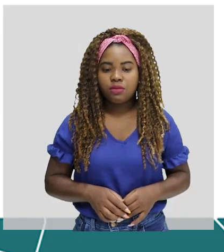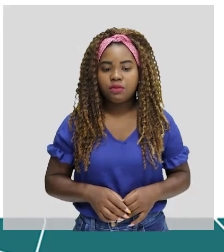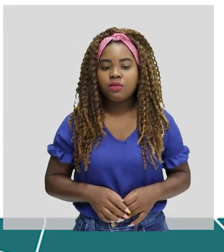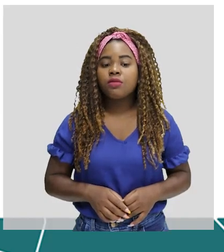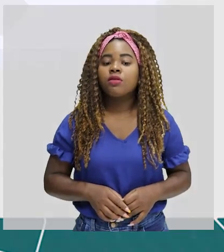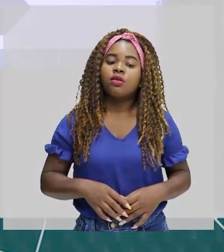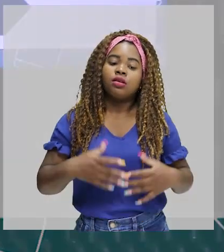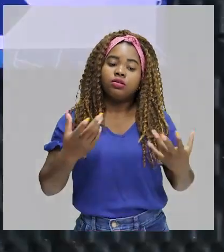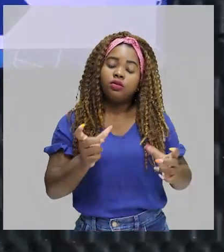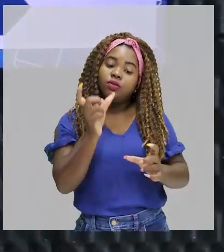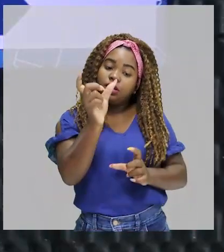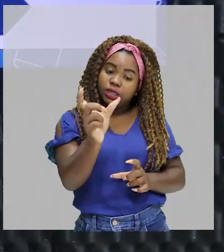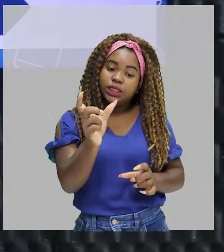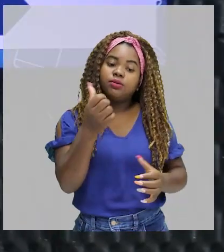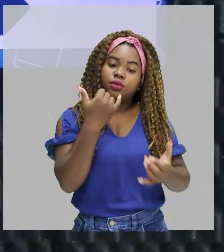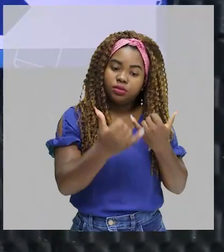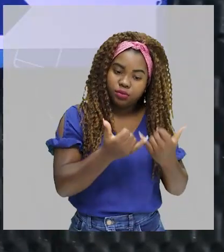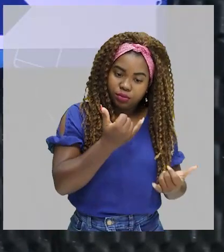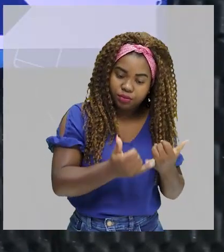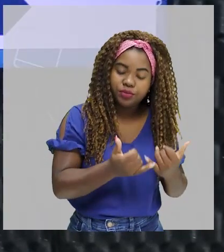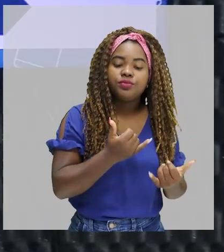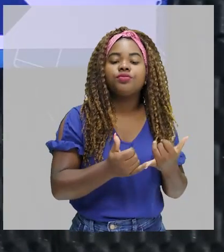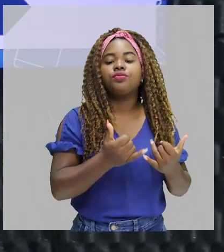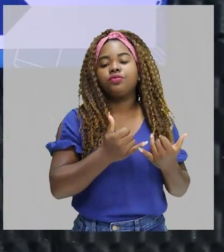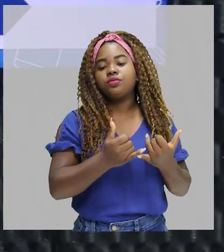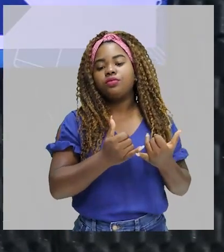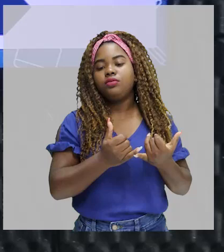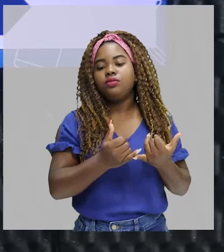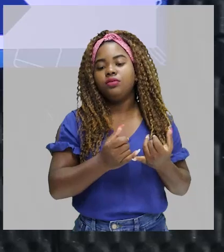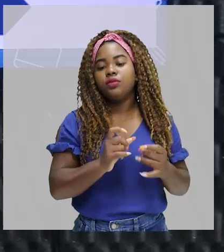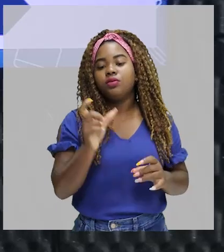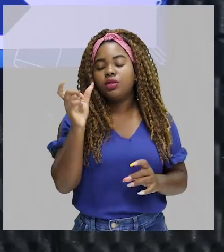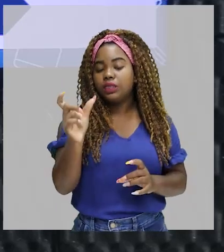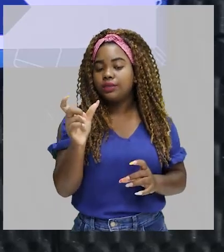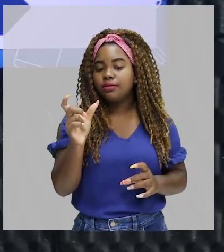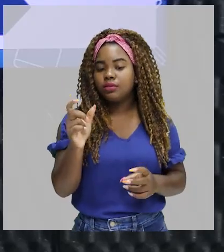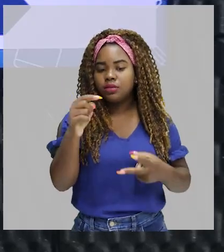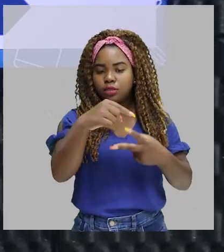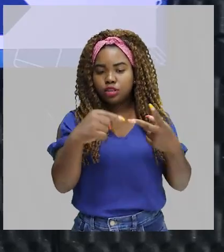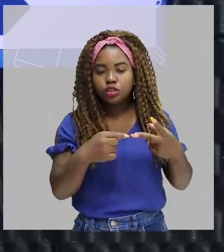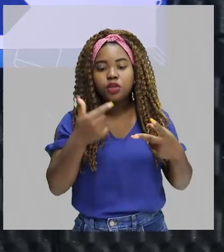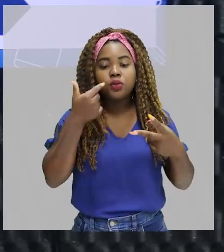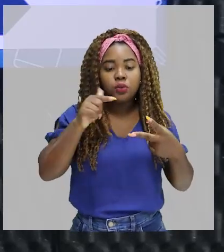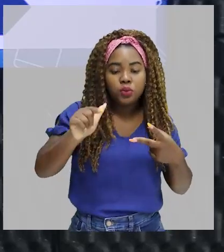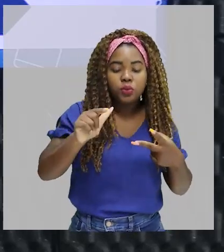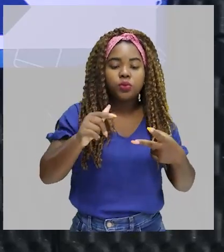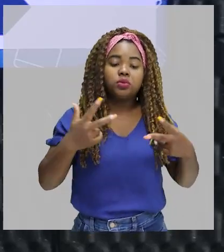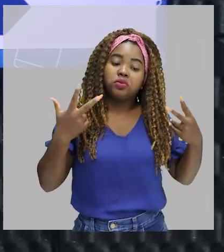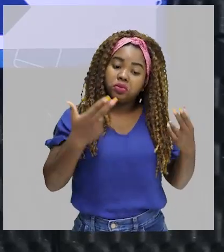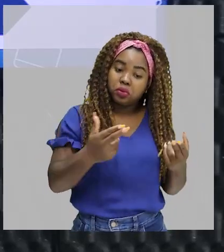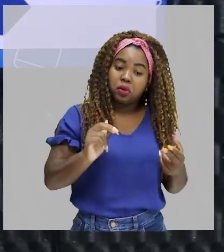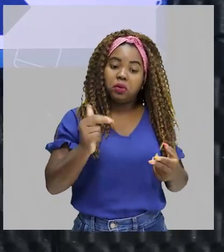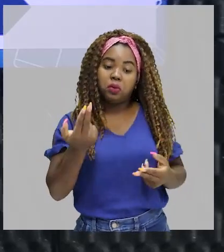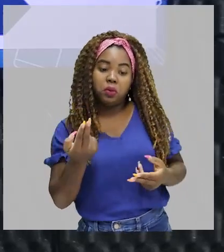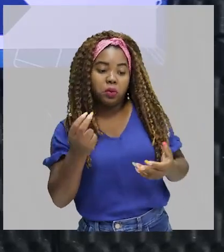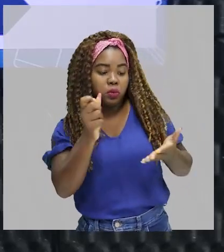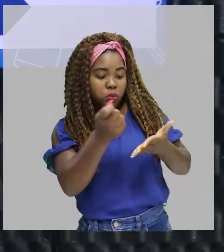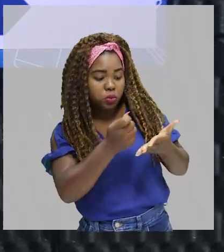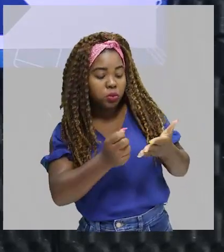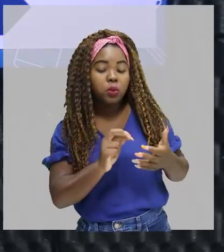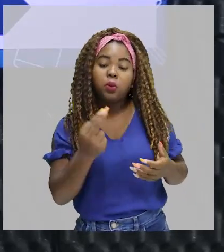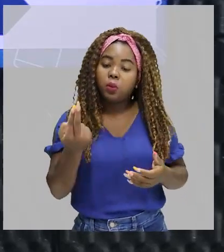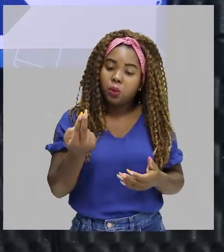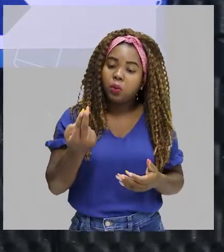As falso-amigas ou as palavras falso-cognatas são aquelas palavras em duas línguas que têm semelhança ou na escrita ou